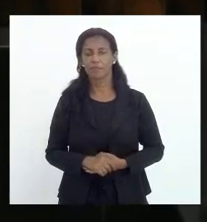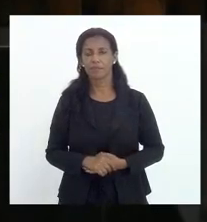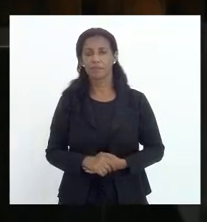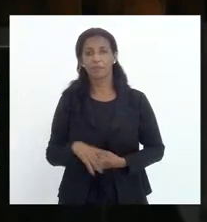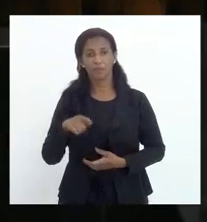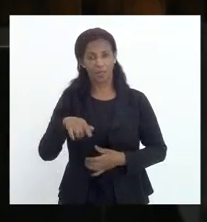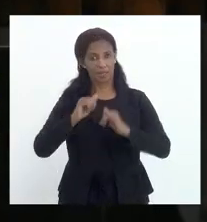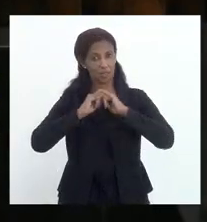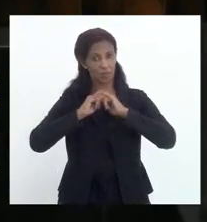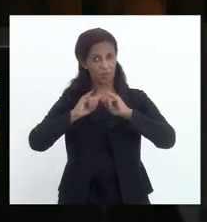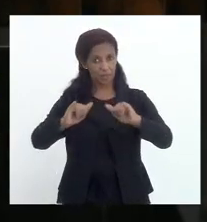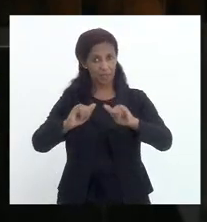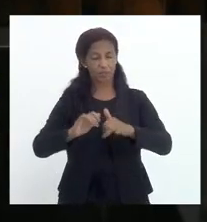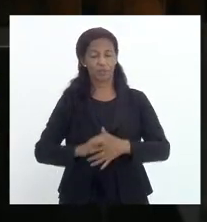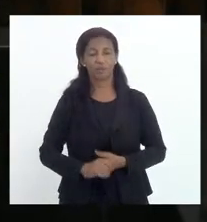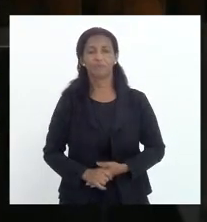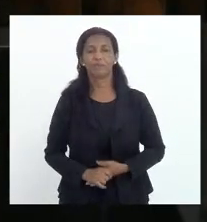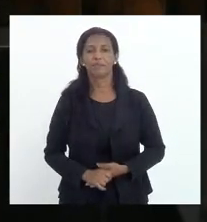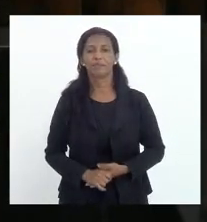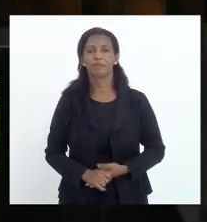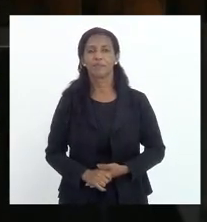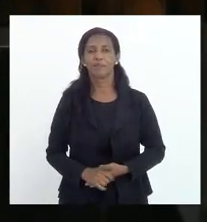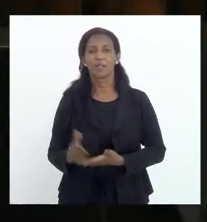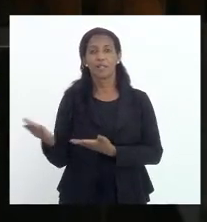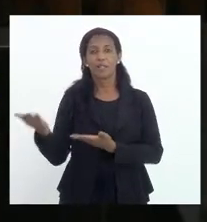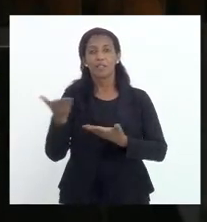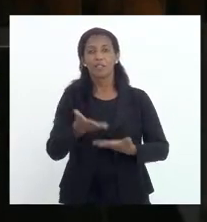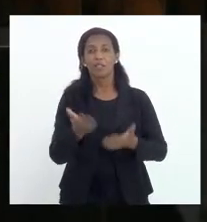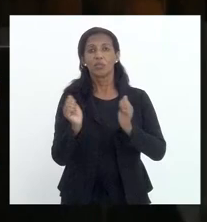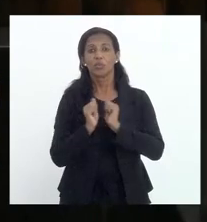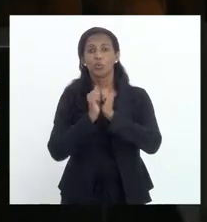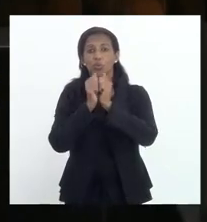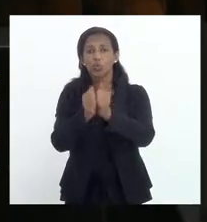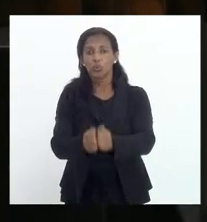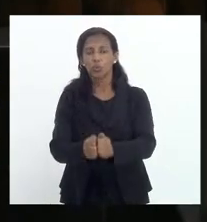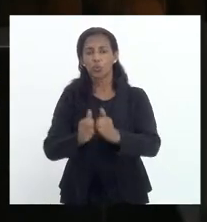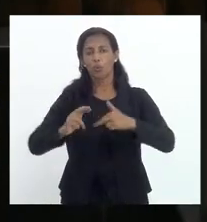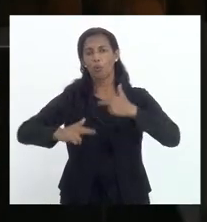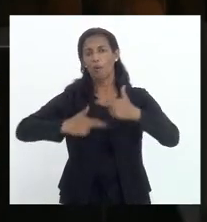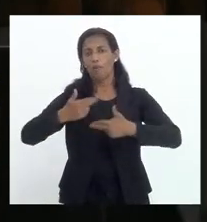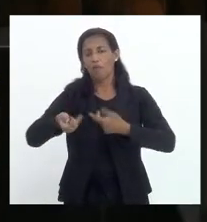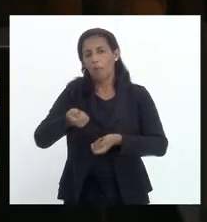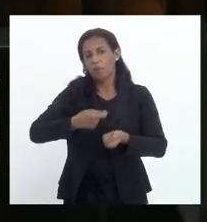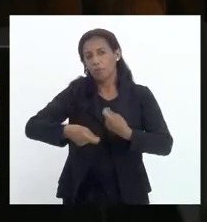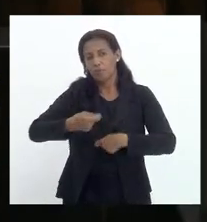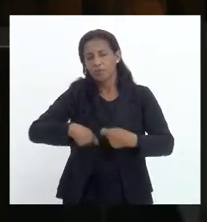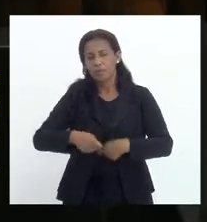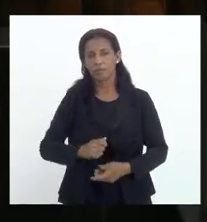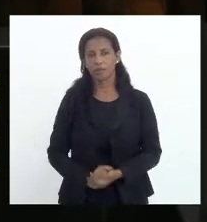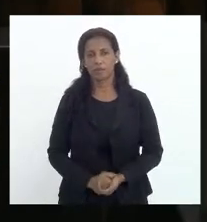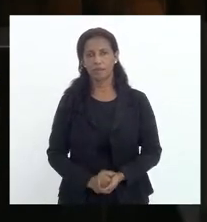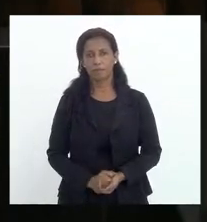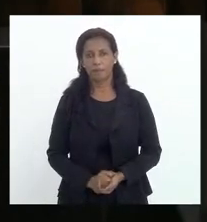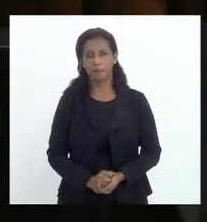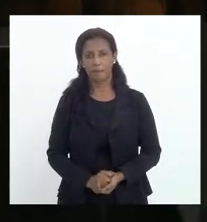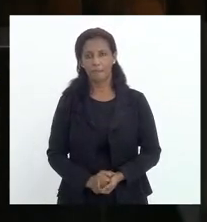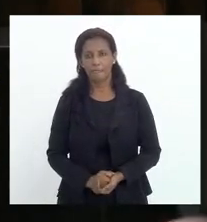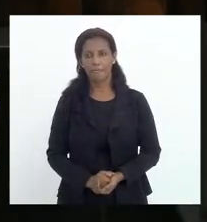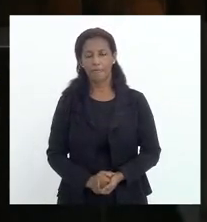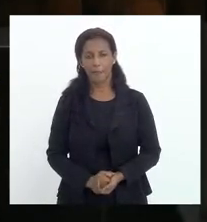nessas mensagens, que elas viessem junto com uma grande reforma administrativa, enxugando a